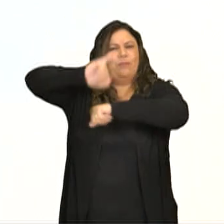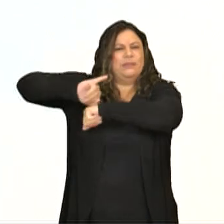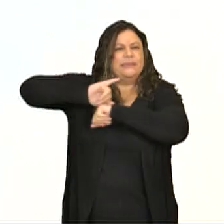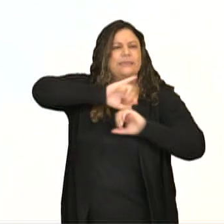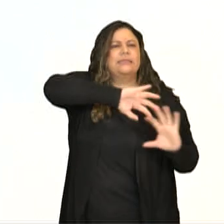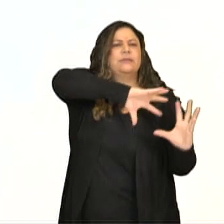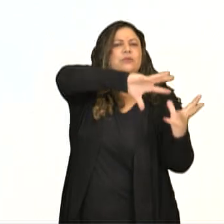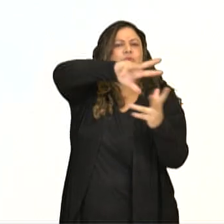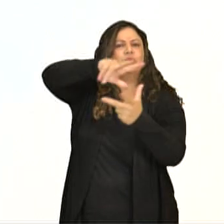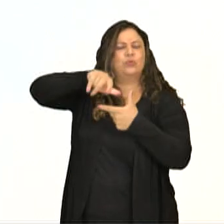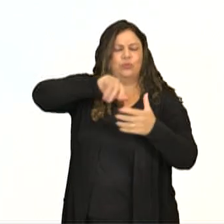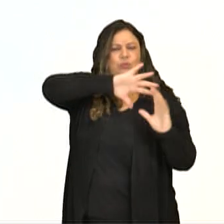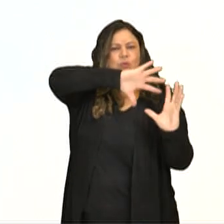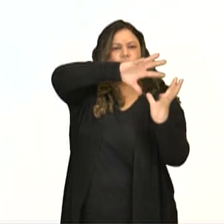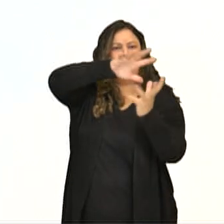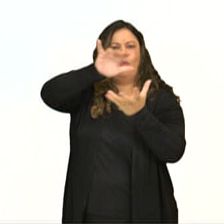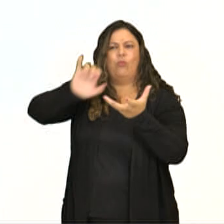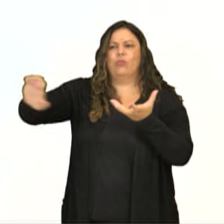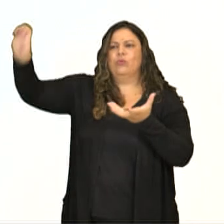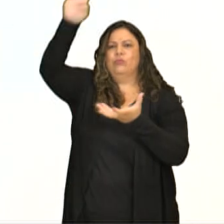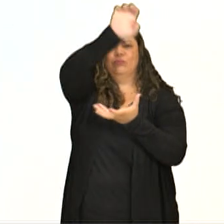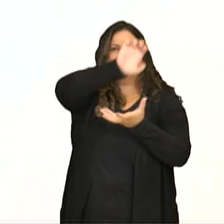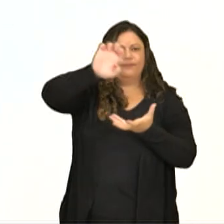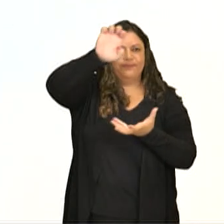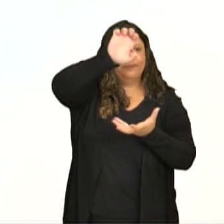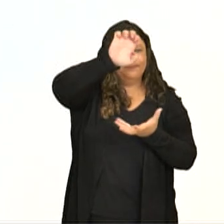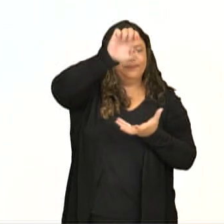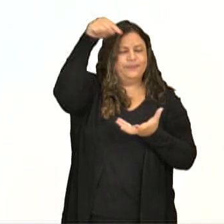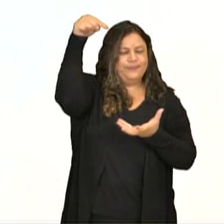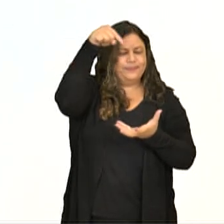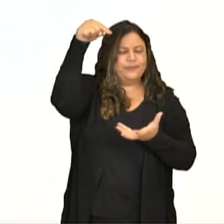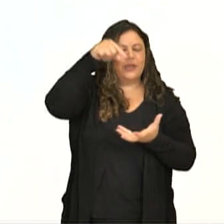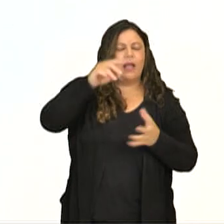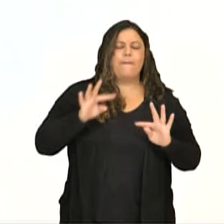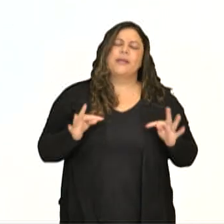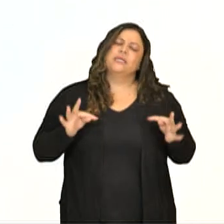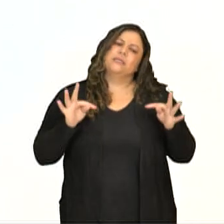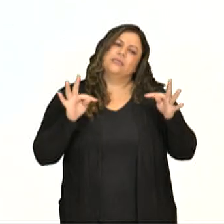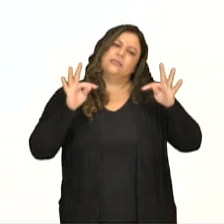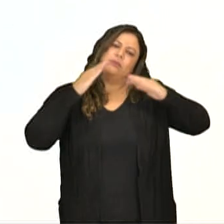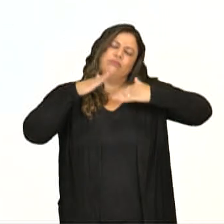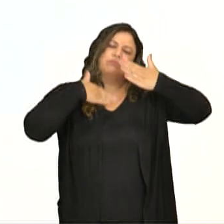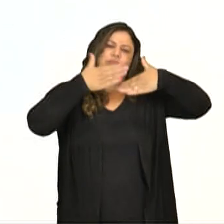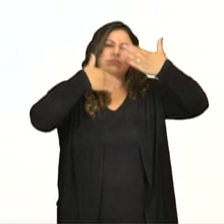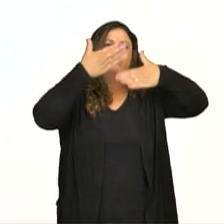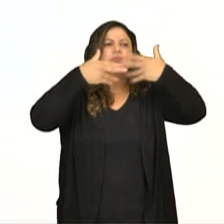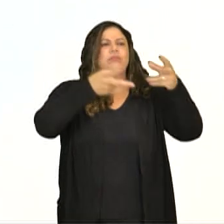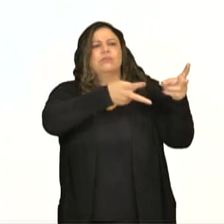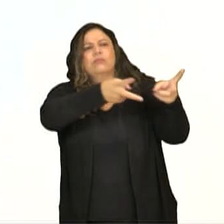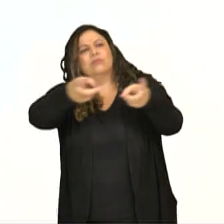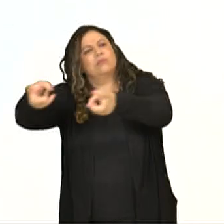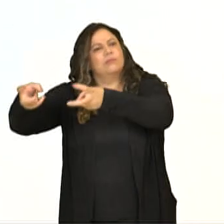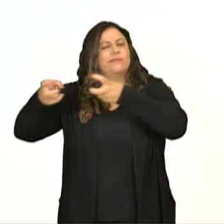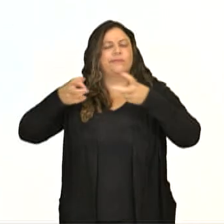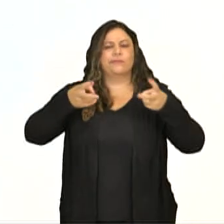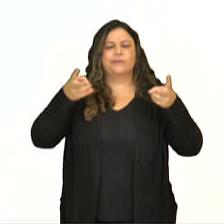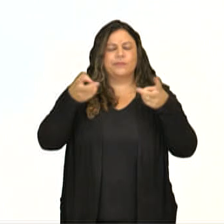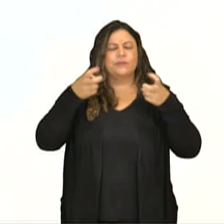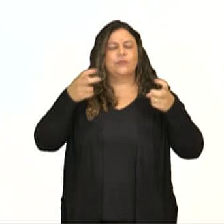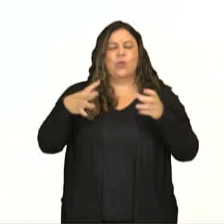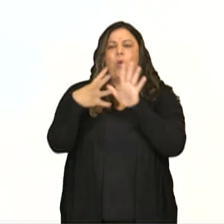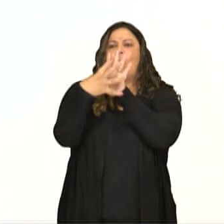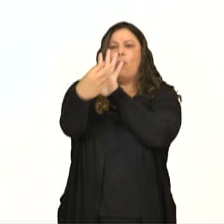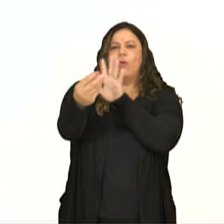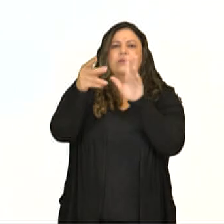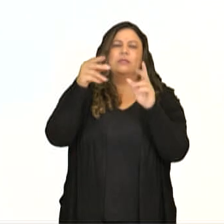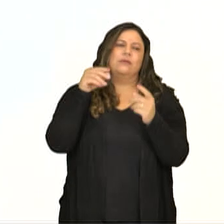né, mais avançada tecnologicamente, né, tendo que ter suas perspectivas ali como, né, o modelo ideal.